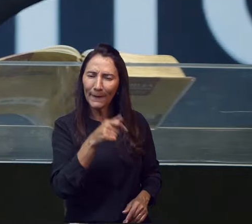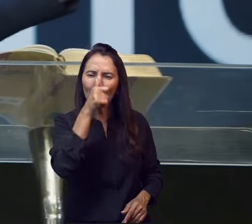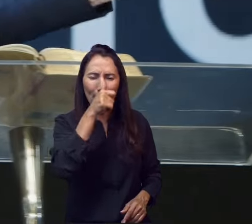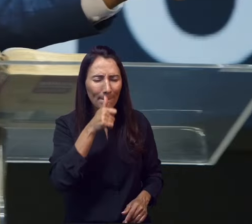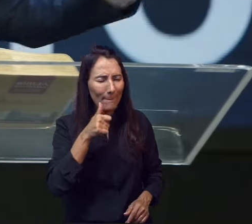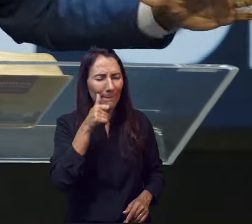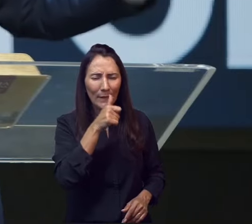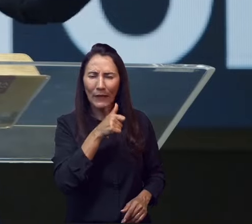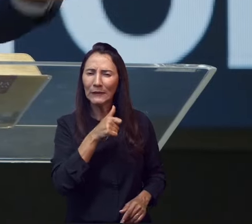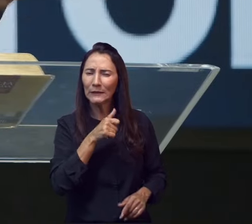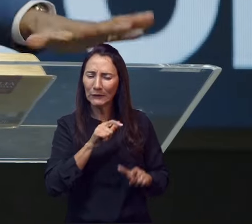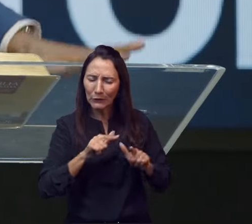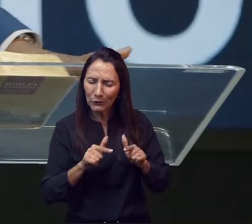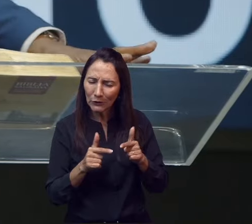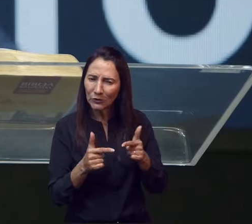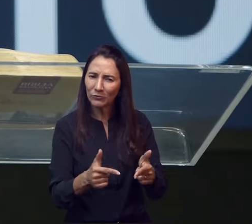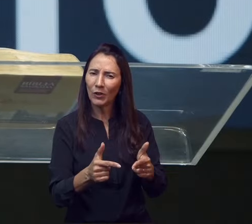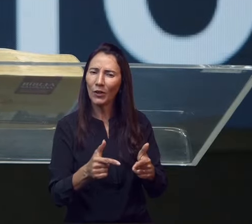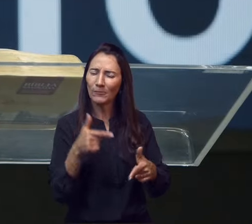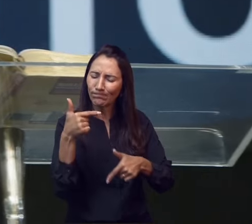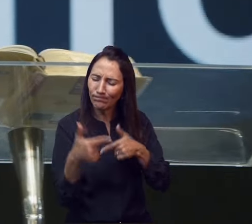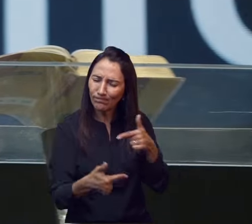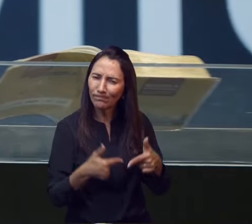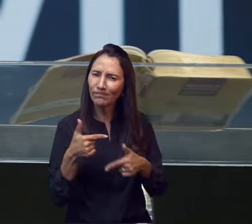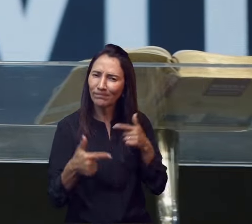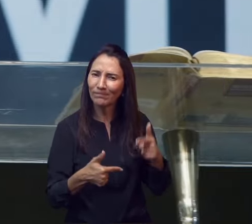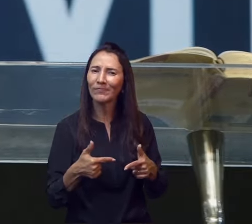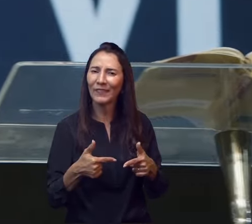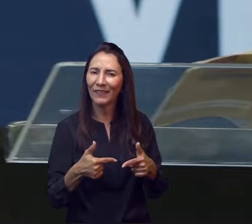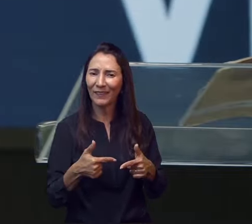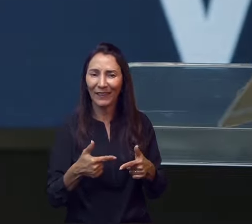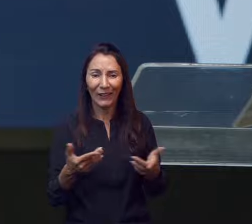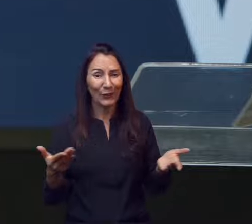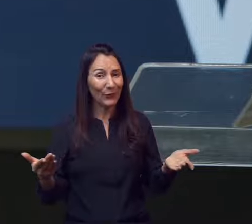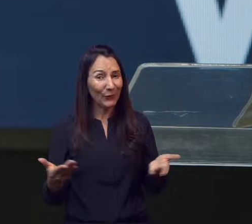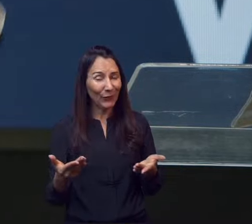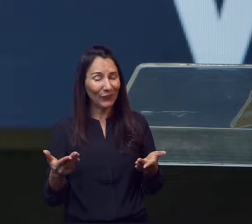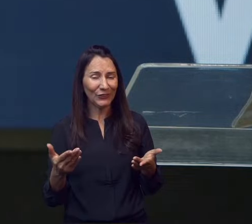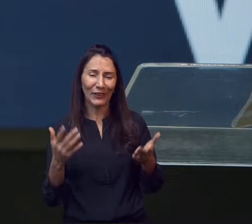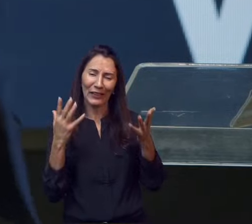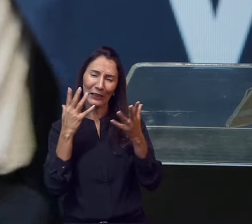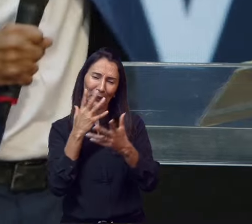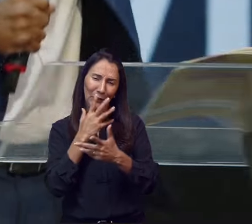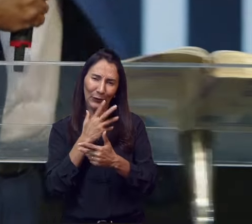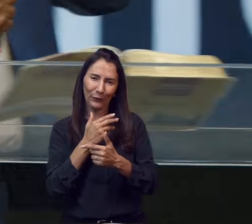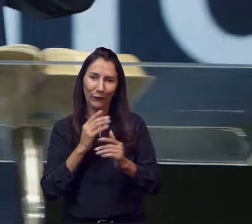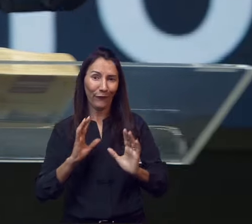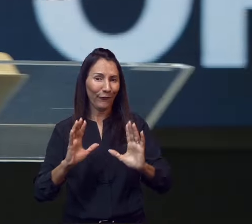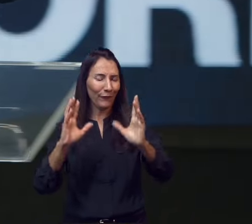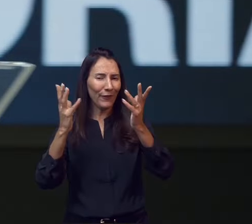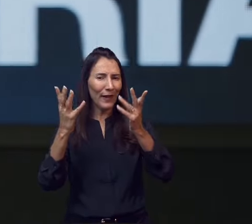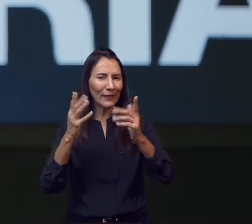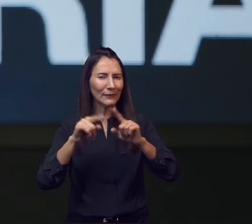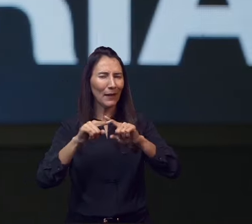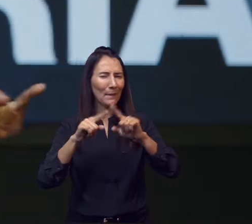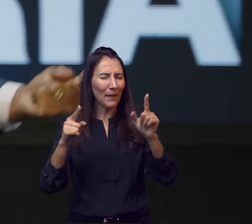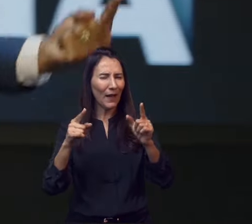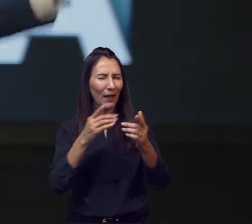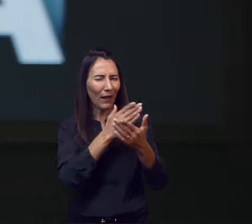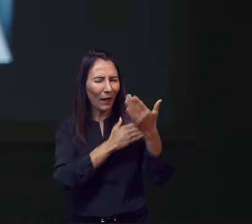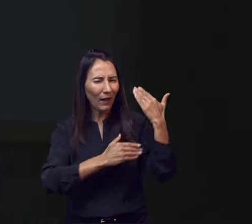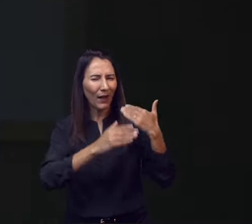tem porque aqui tudo é lindo hoje a noite da festa mas pense e os momentos de